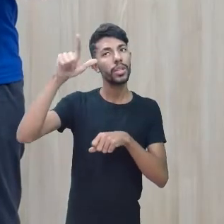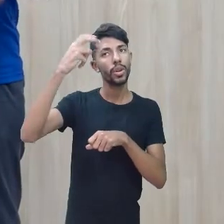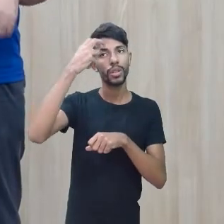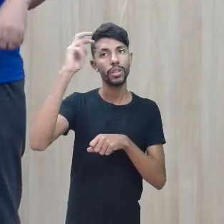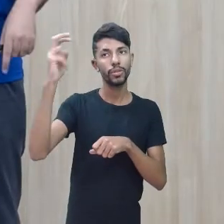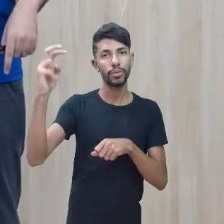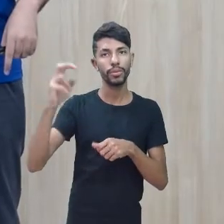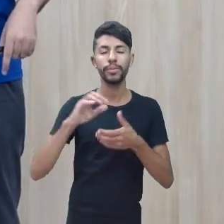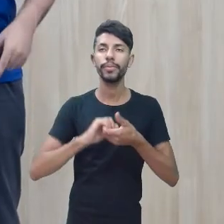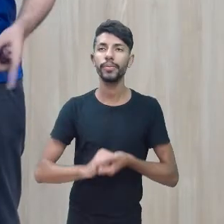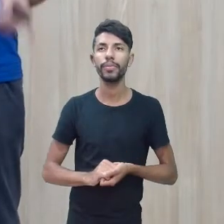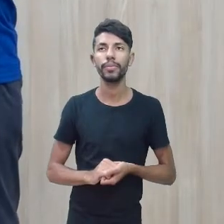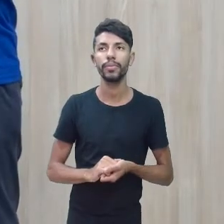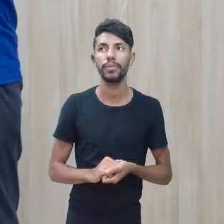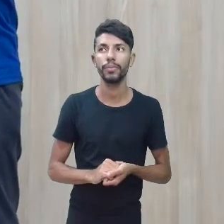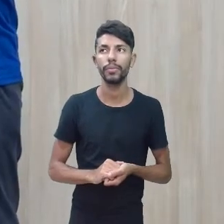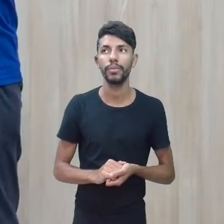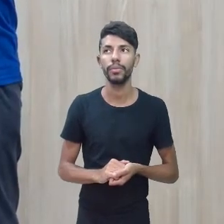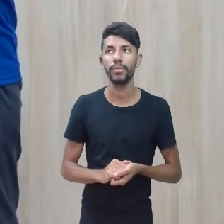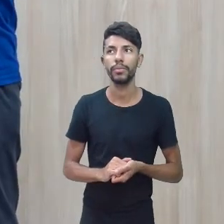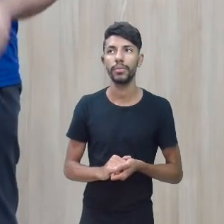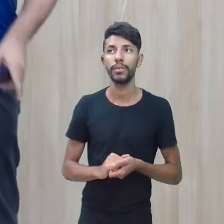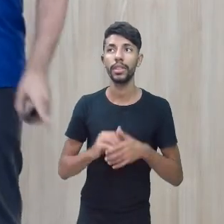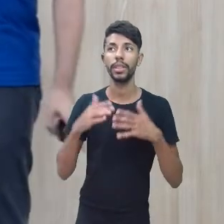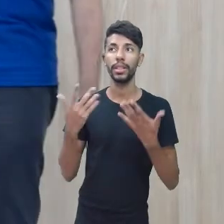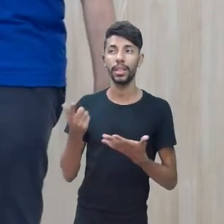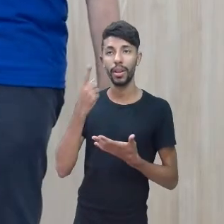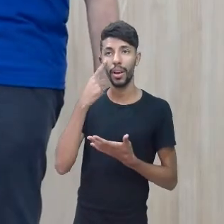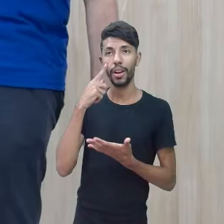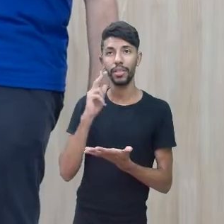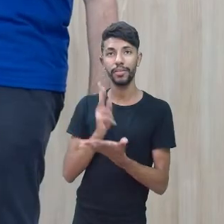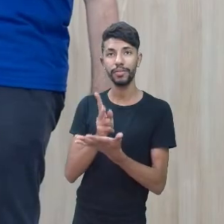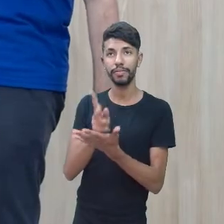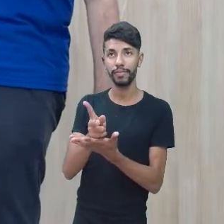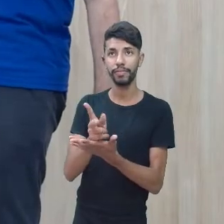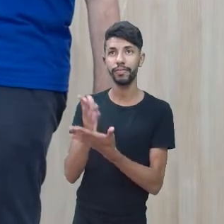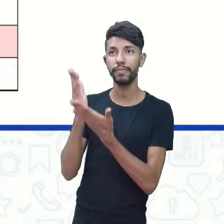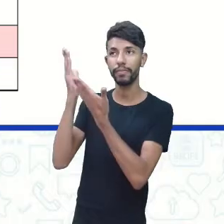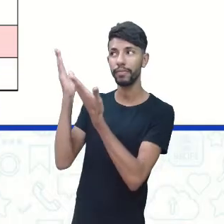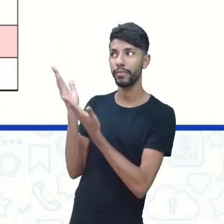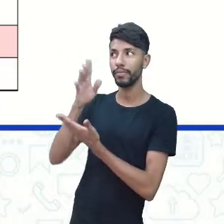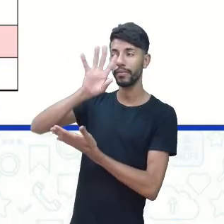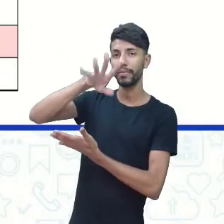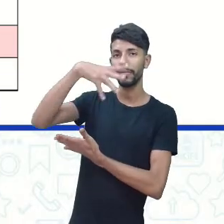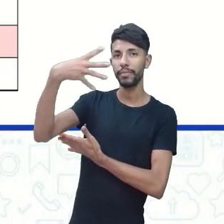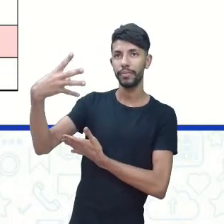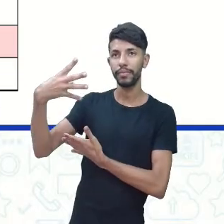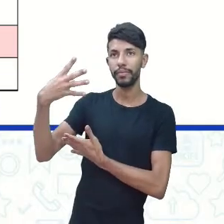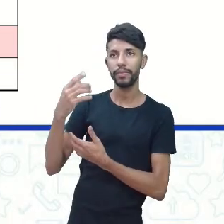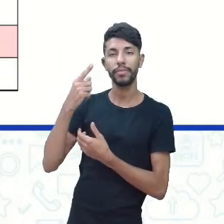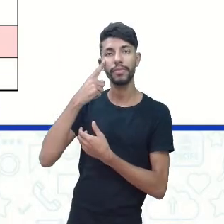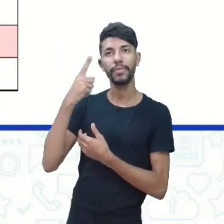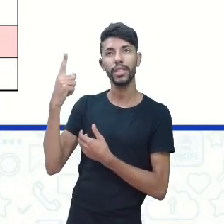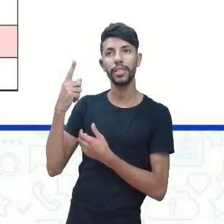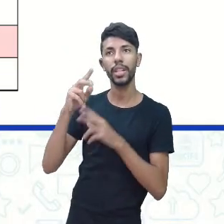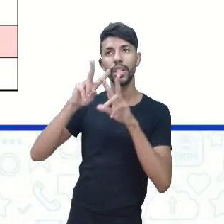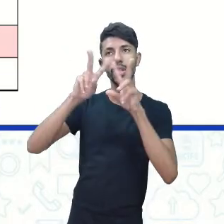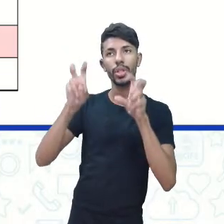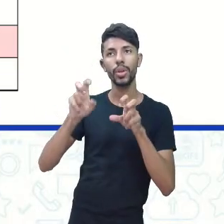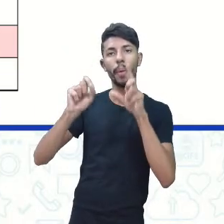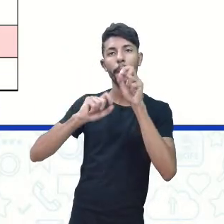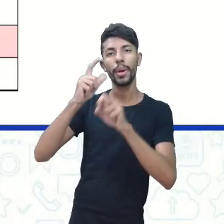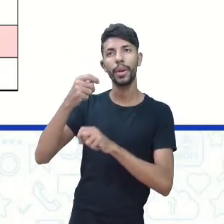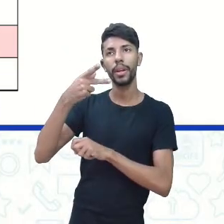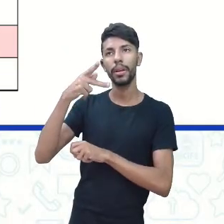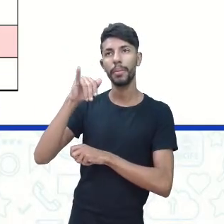Seguimos, gente. Chegou aqui a informação que estamos em segundo lugar no Ibope, viu? Vamos lá, acompanha aqui o nosso quadro que vai falar sobre a questão do PIB,